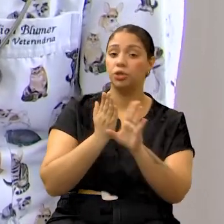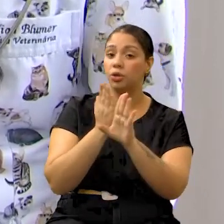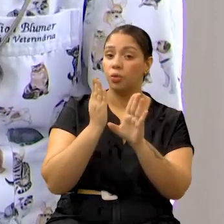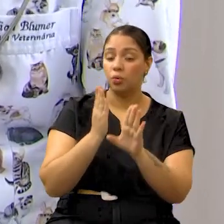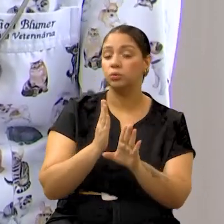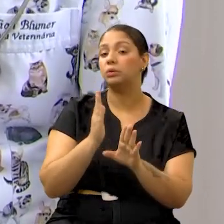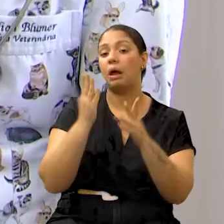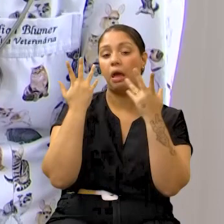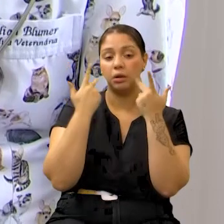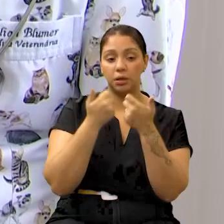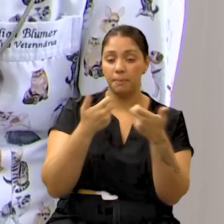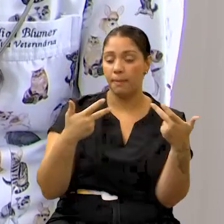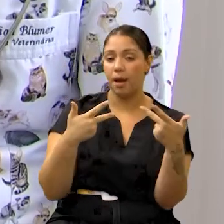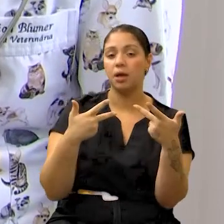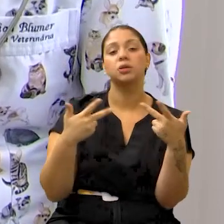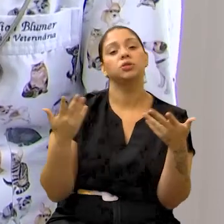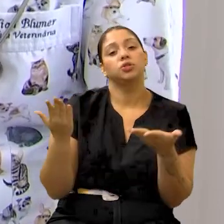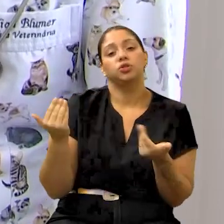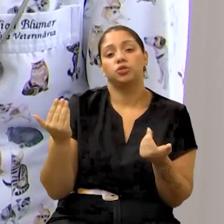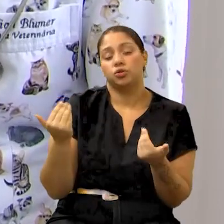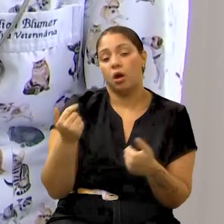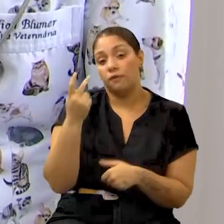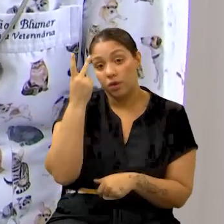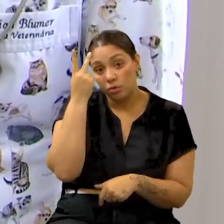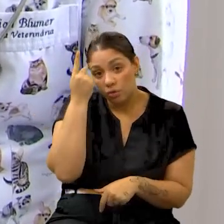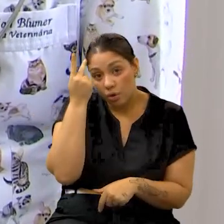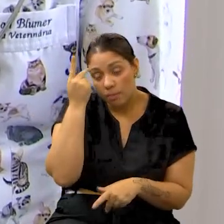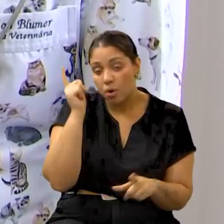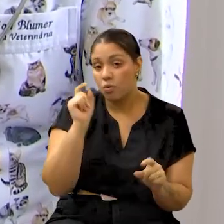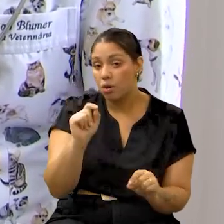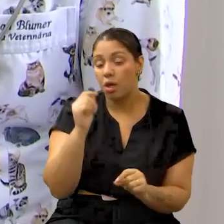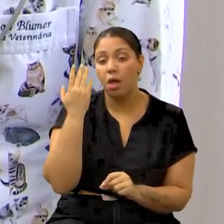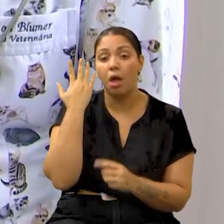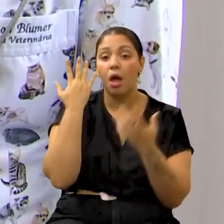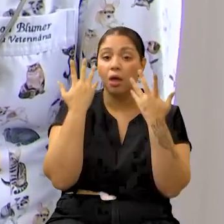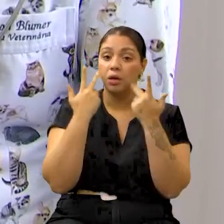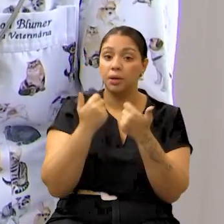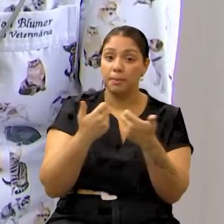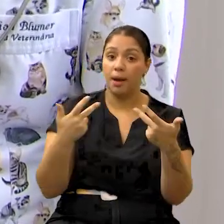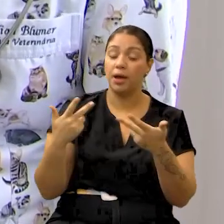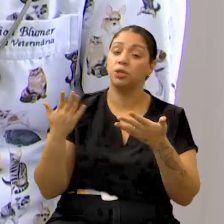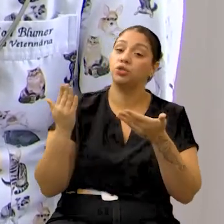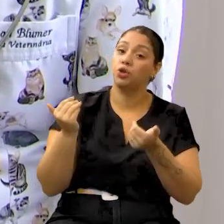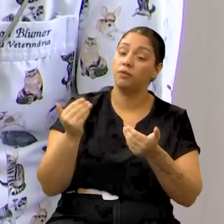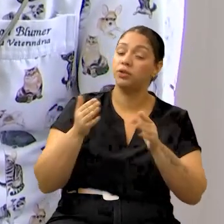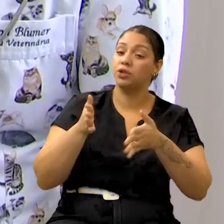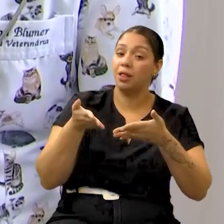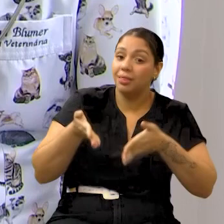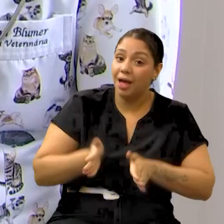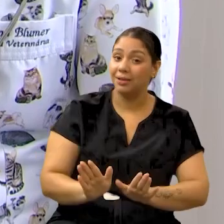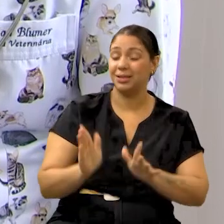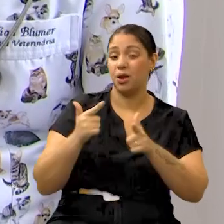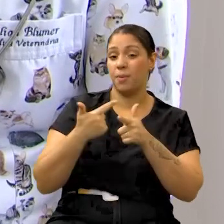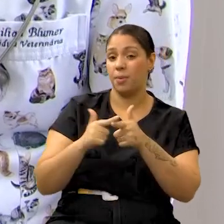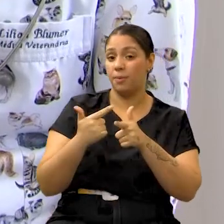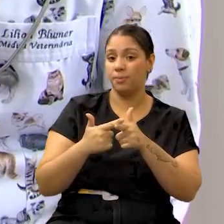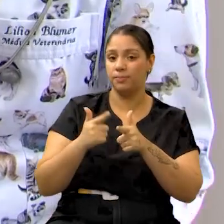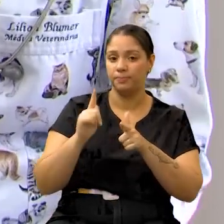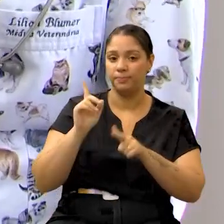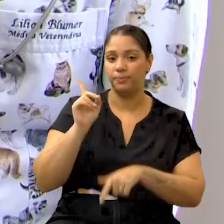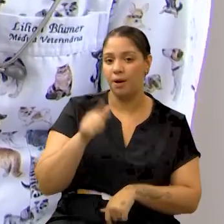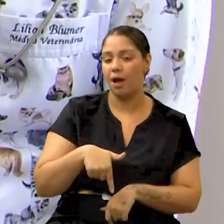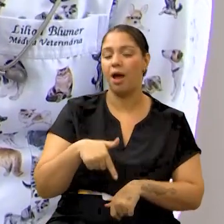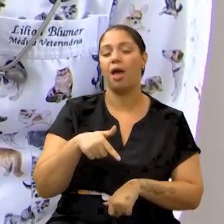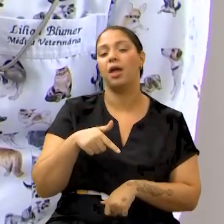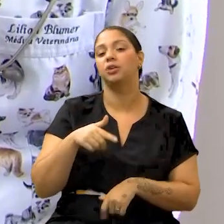encontrada em animais jovens. E geralmente em animais jovens eles nasceram com esse probleminha, então a gente fala